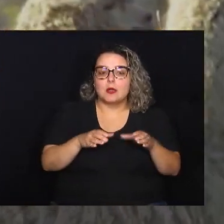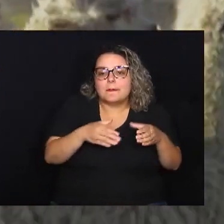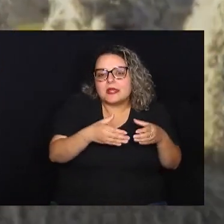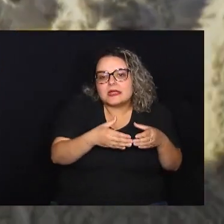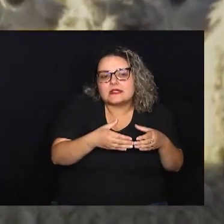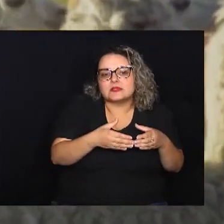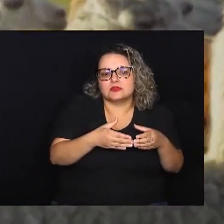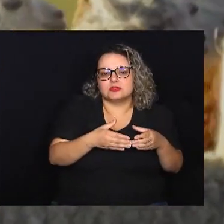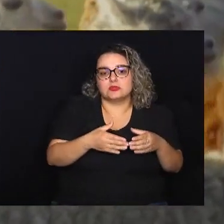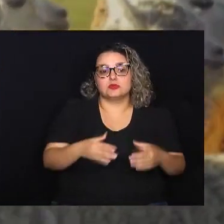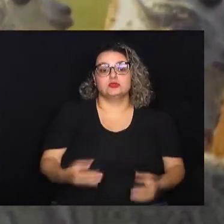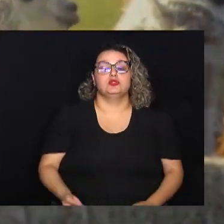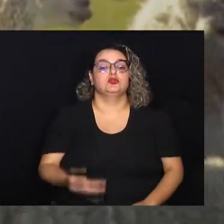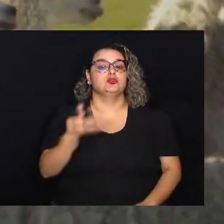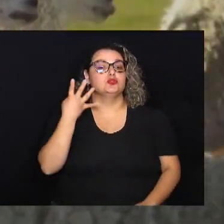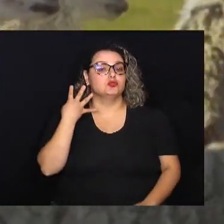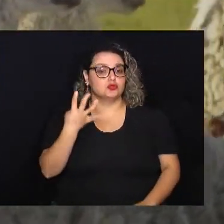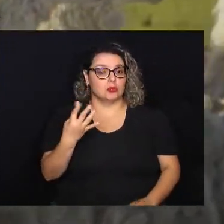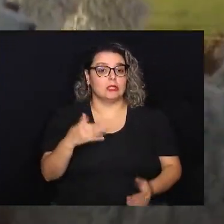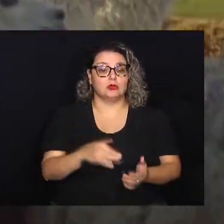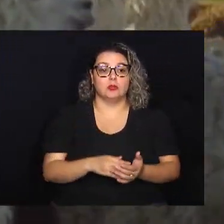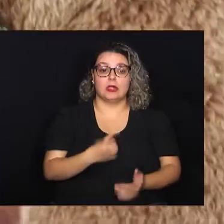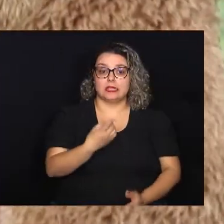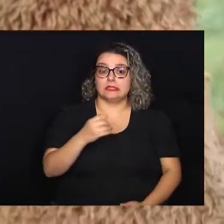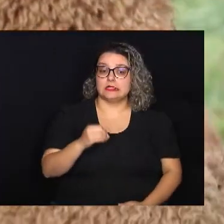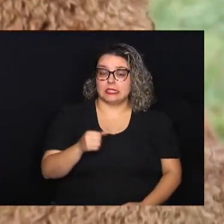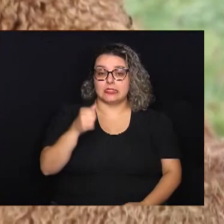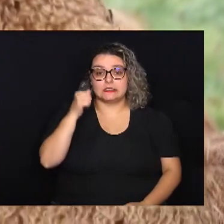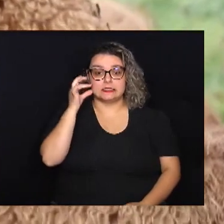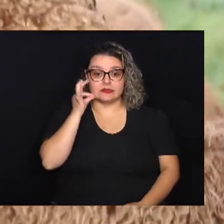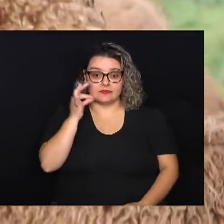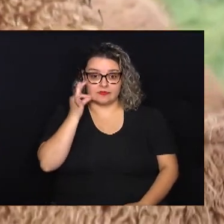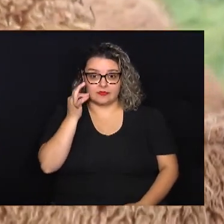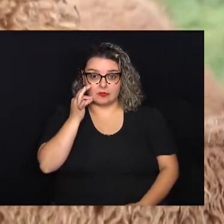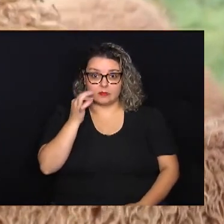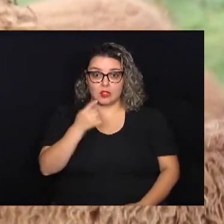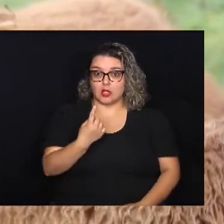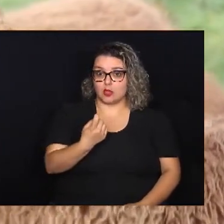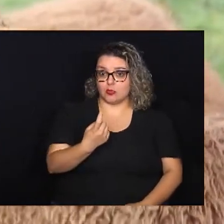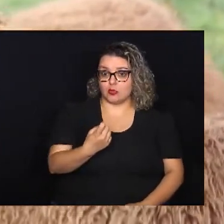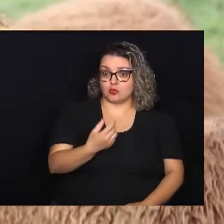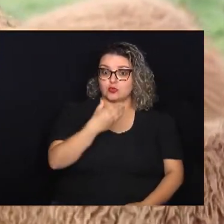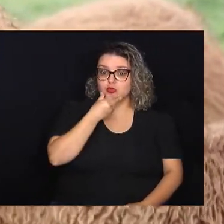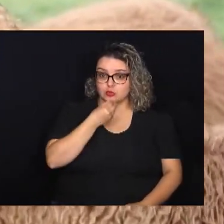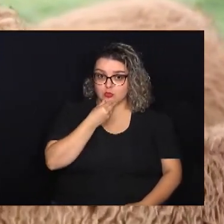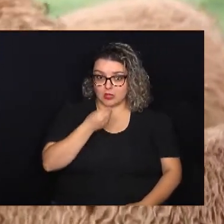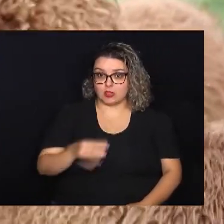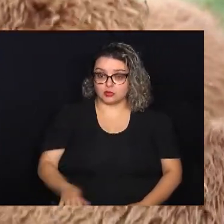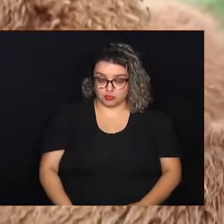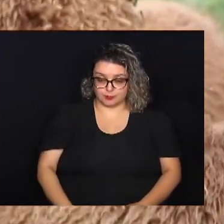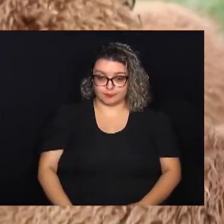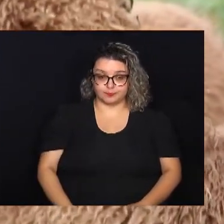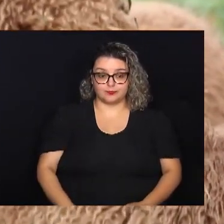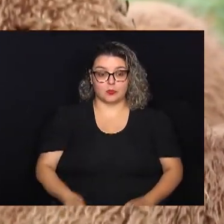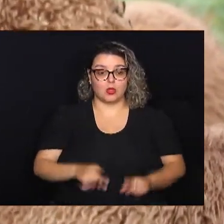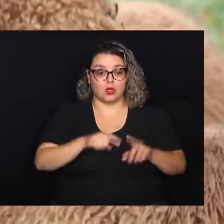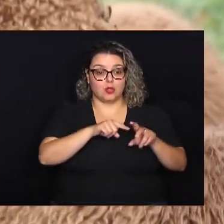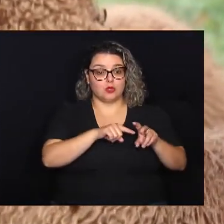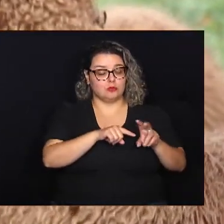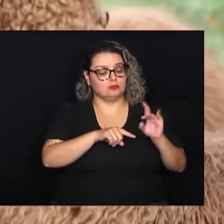compostos de 4 a 10 fêmeas e conduzidos por um só macho e no quesito reprodução